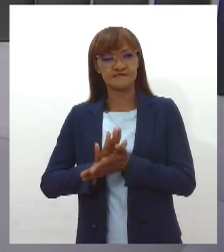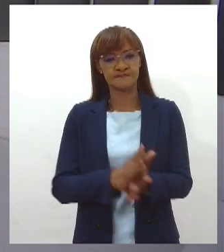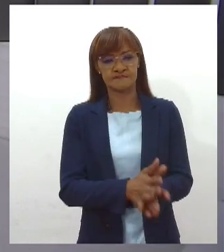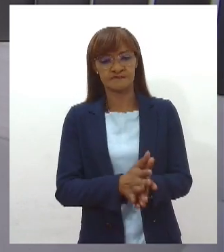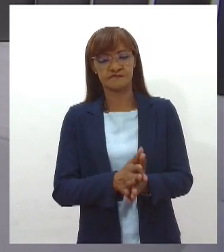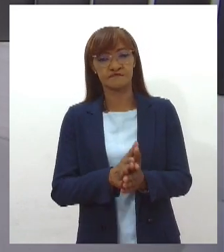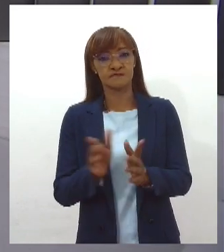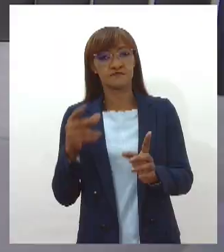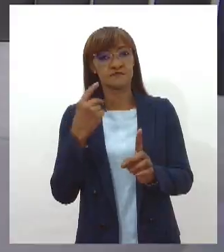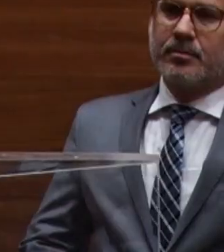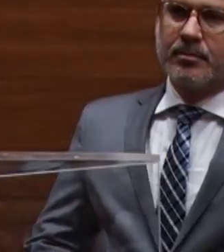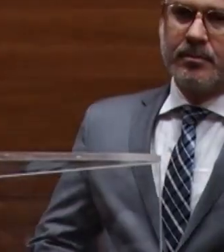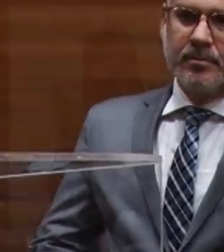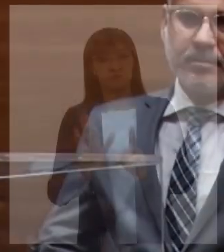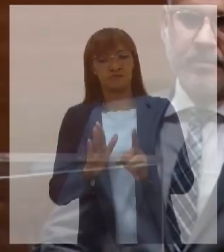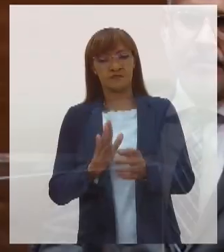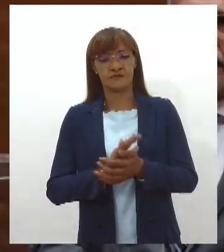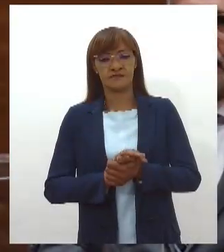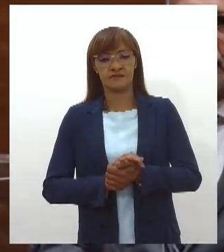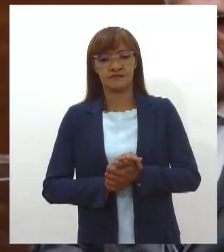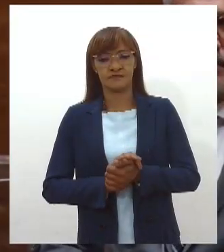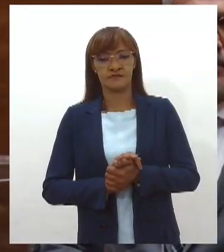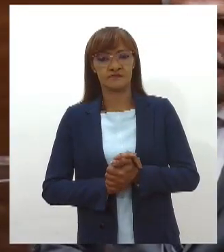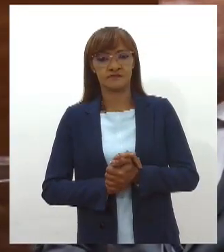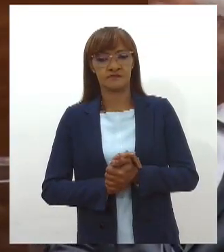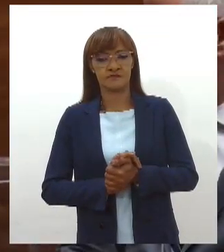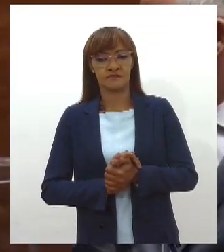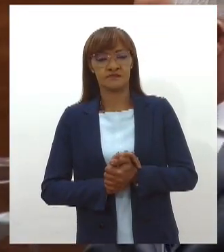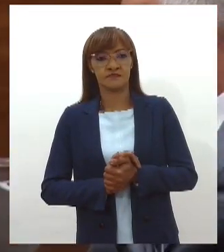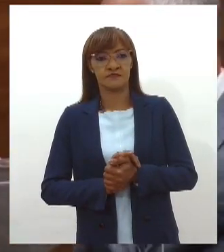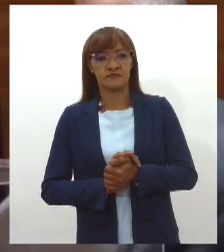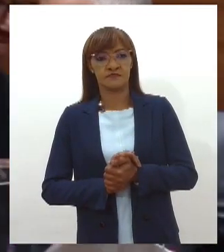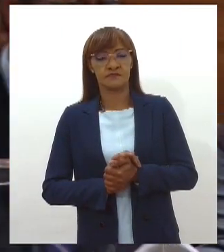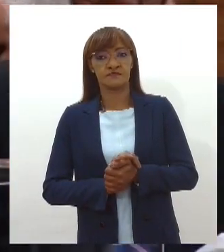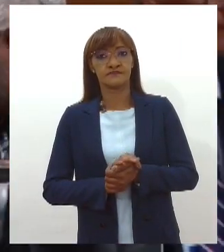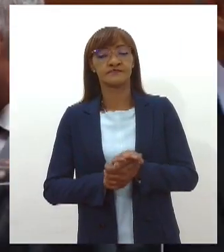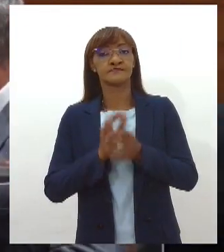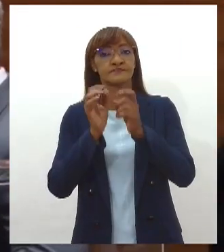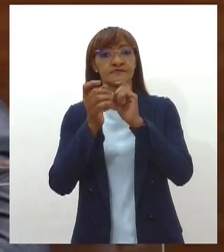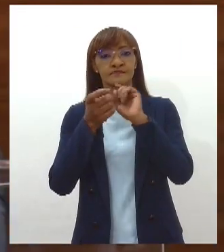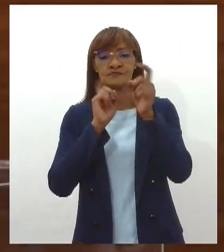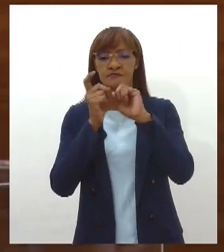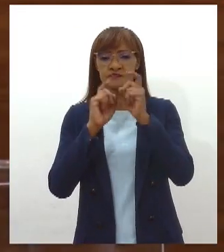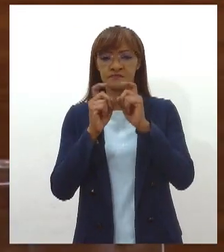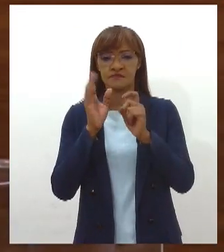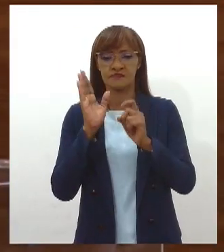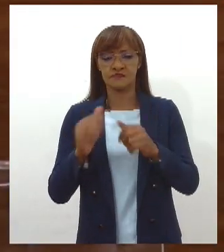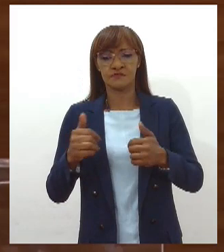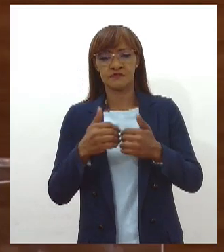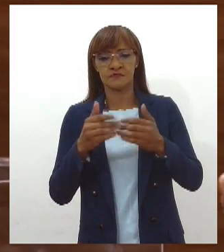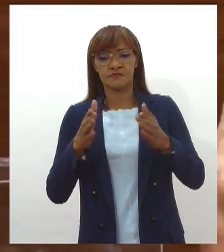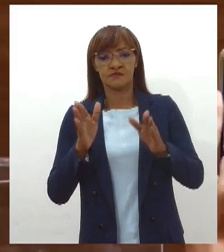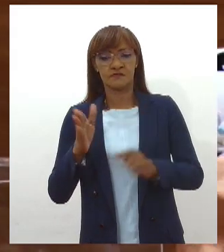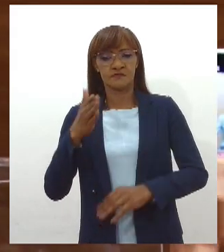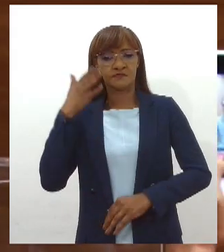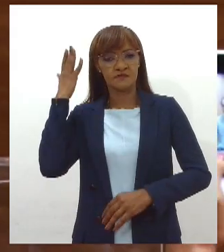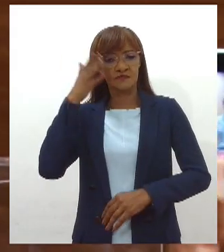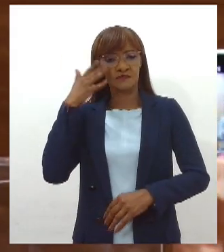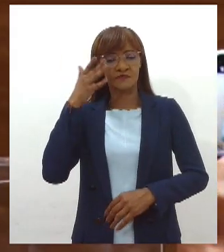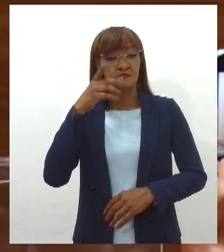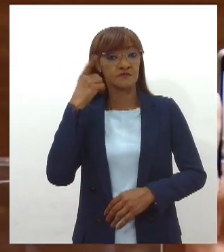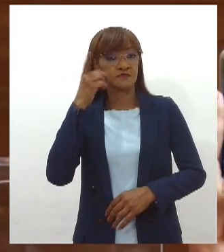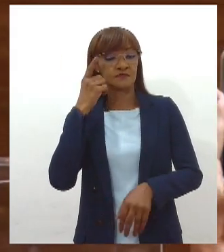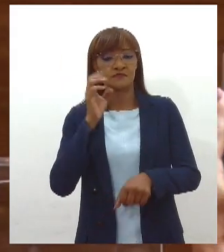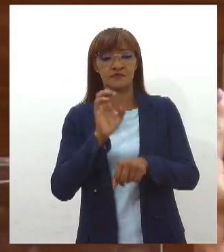de Propriá. O pequeno expediente foi aberto pelo pronunciamento do deputado estadual